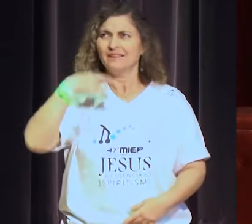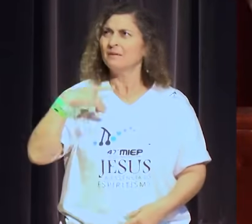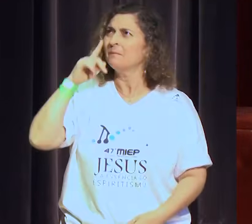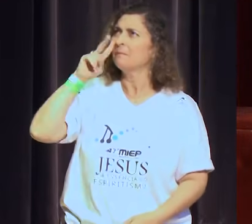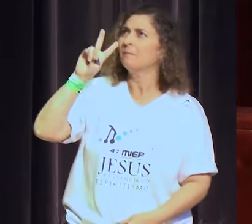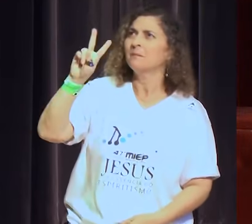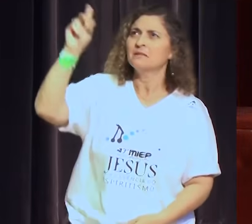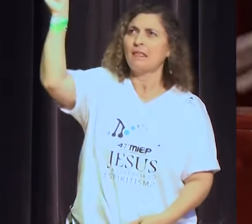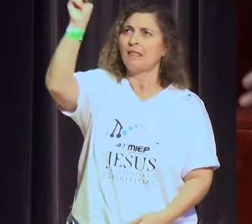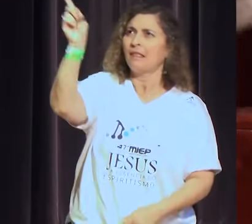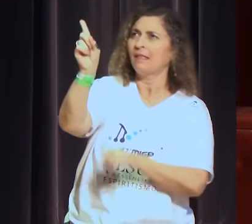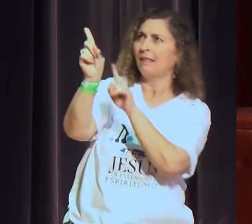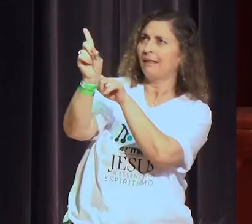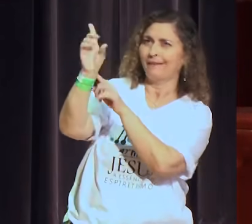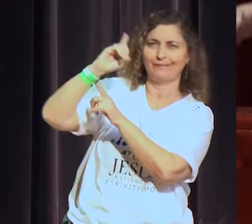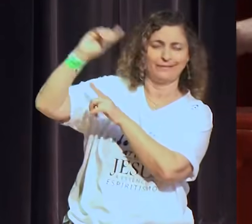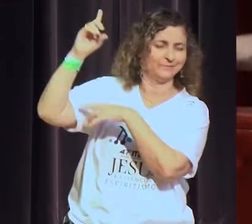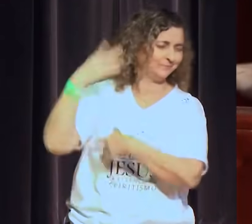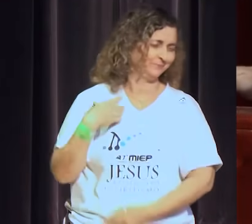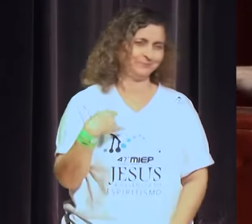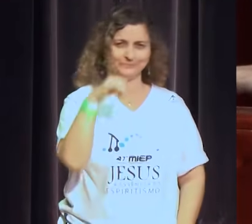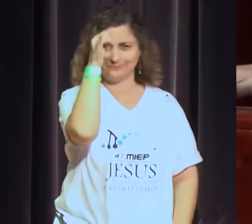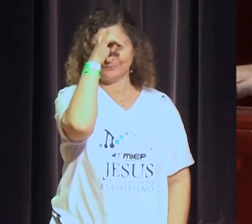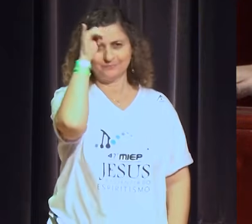Deus, fica chamando o rio.